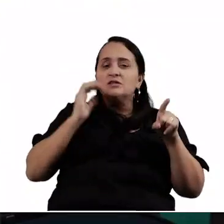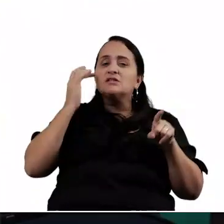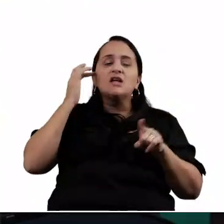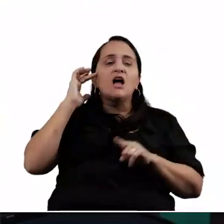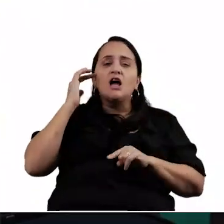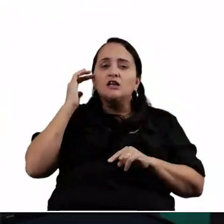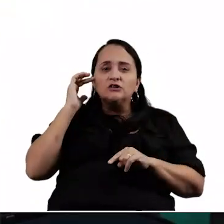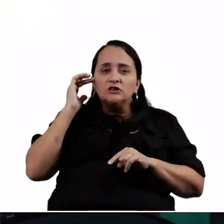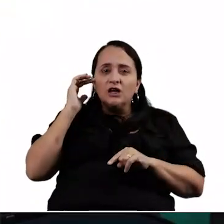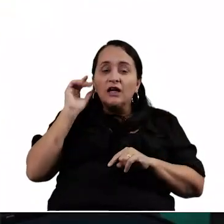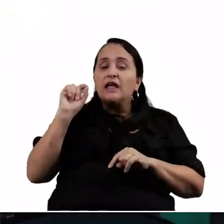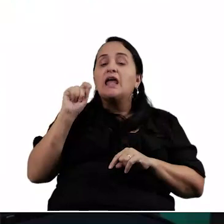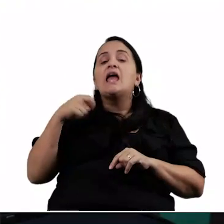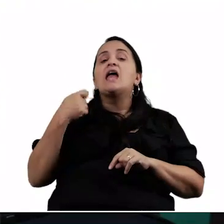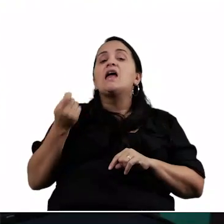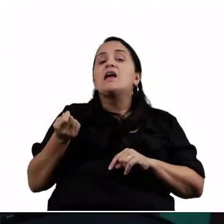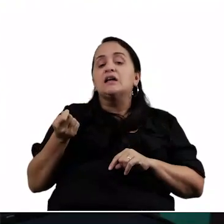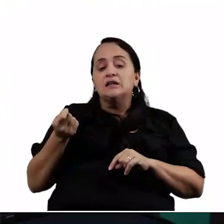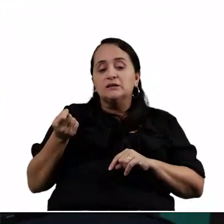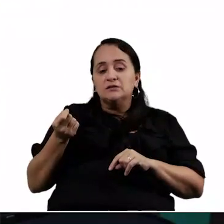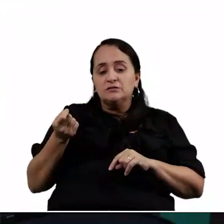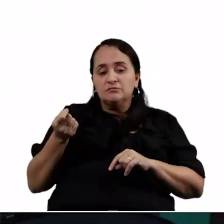era quem falando com ele